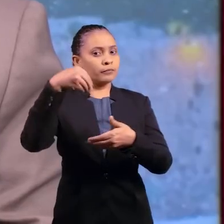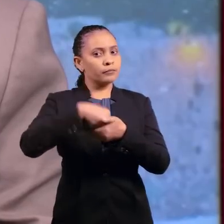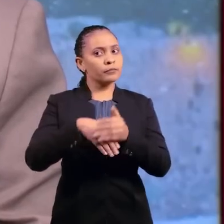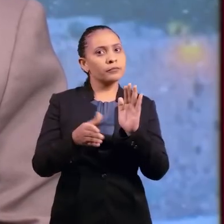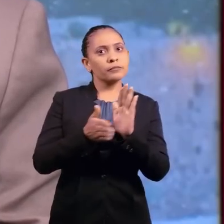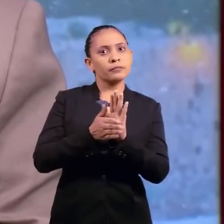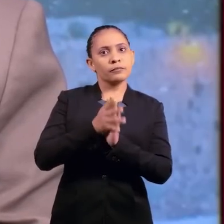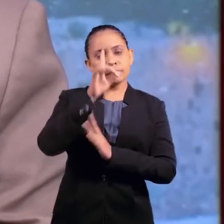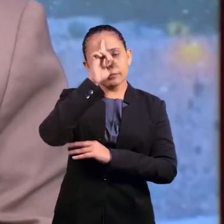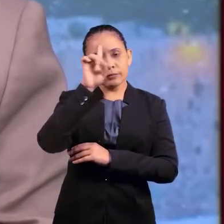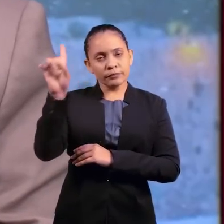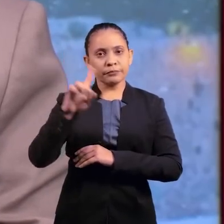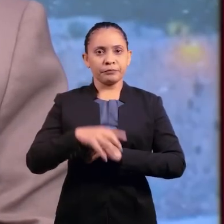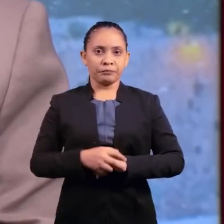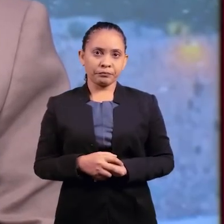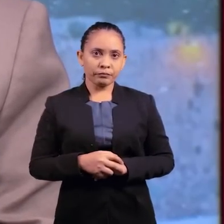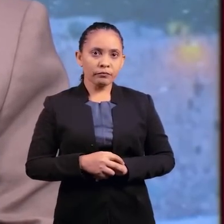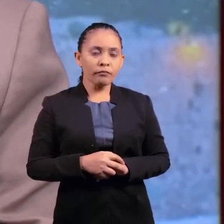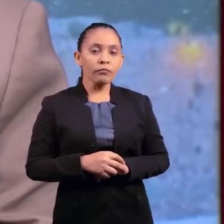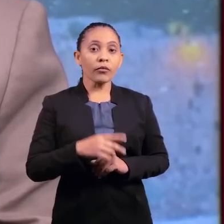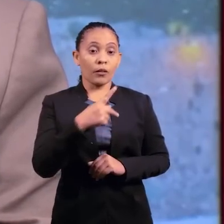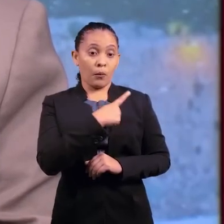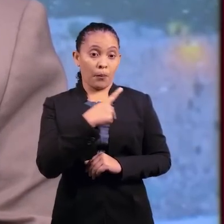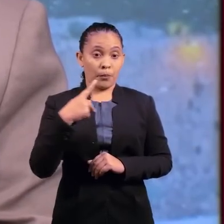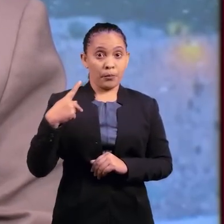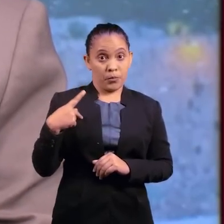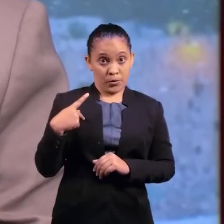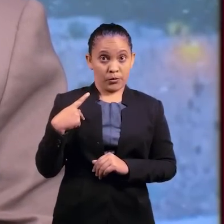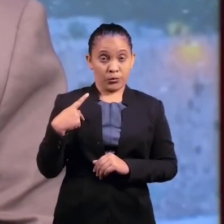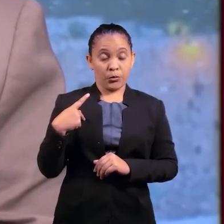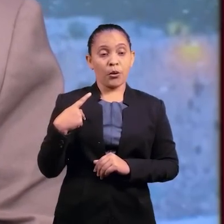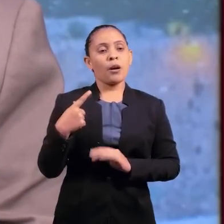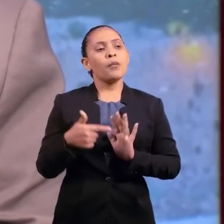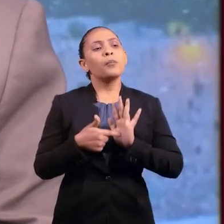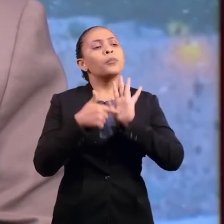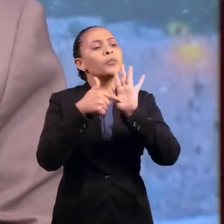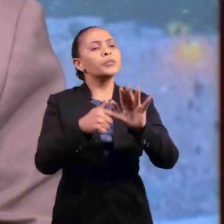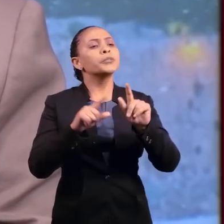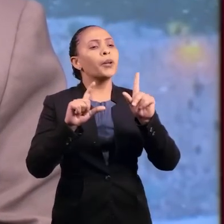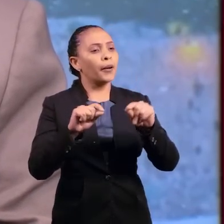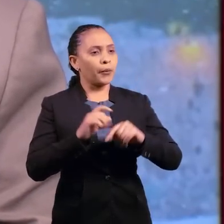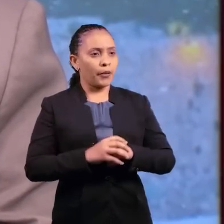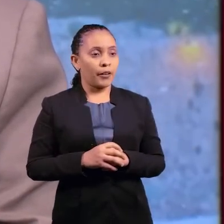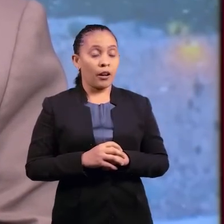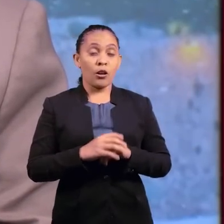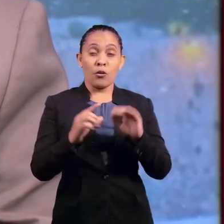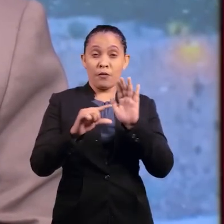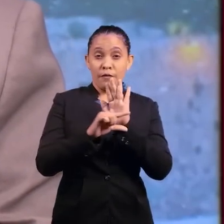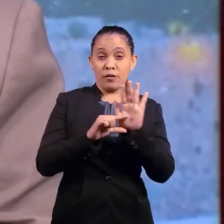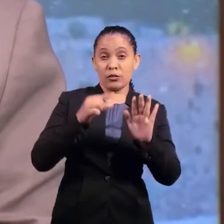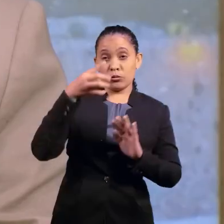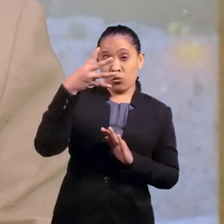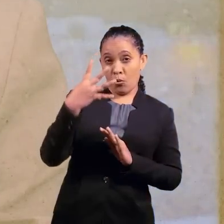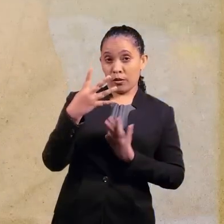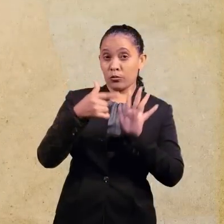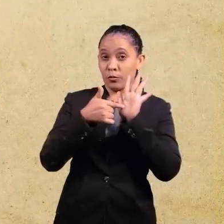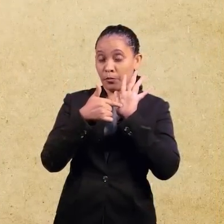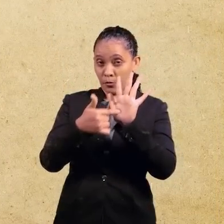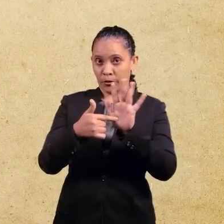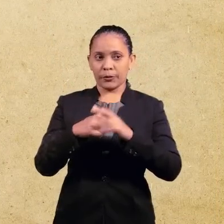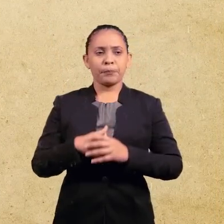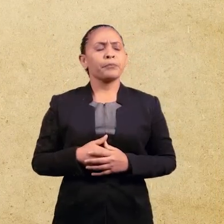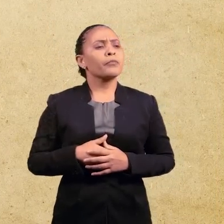Deus. E o primeiro verso, eu vou pedir o pastor Kleber aqui que começa a colocar, que a gente vê isso, é no verso 4. No verso 4 diz